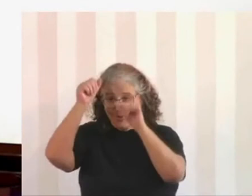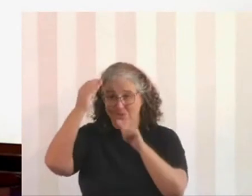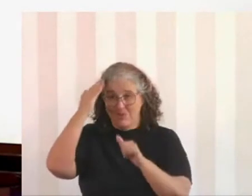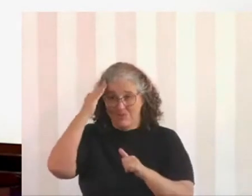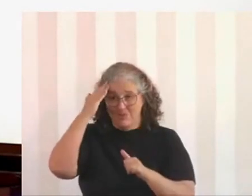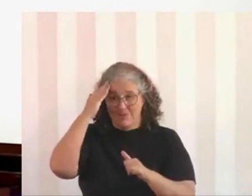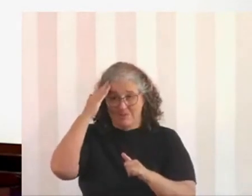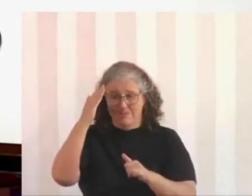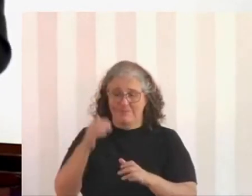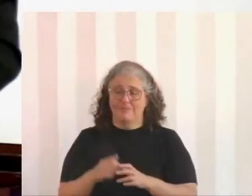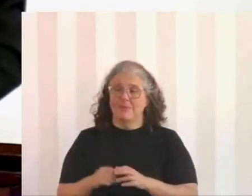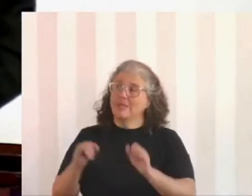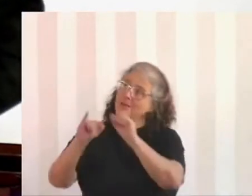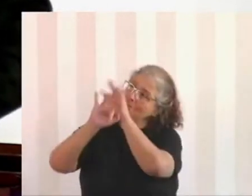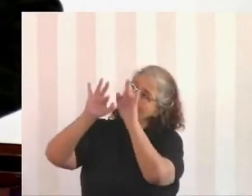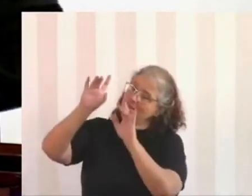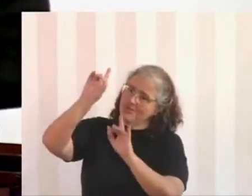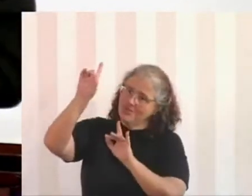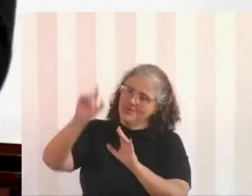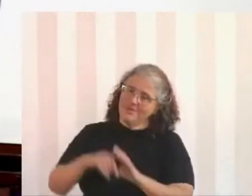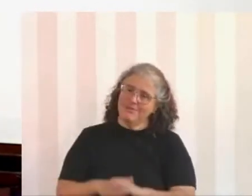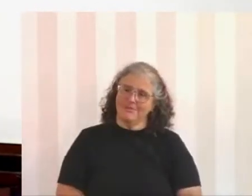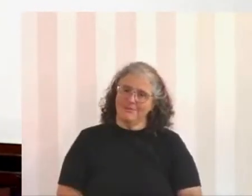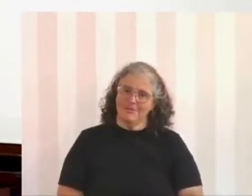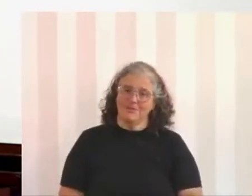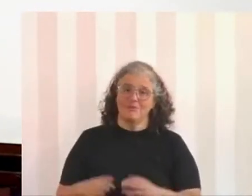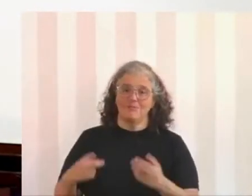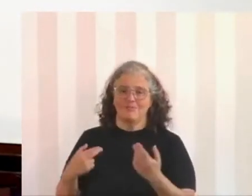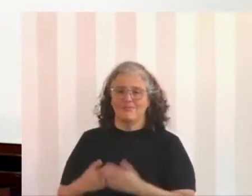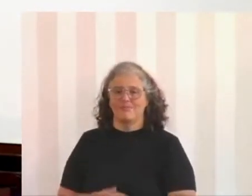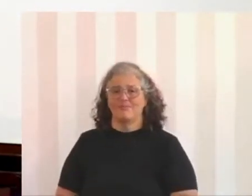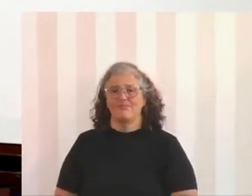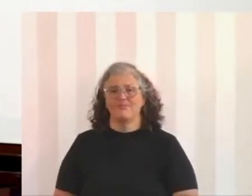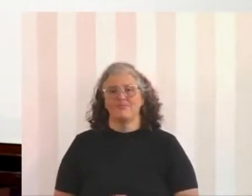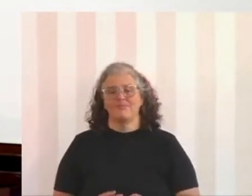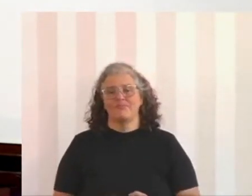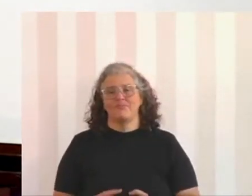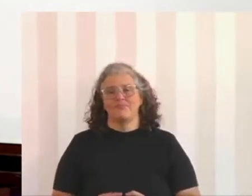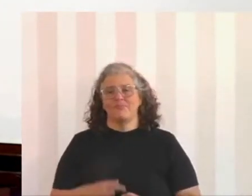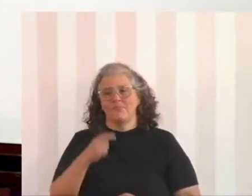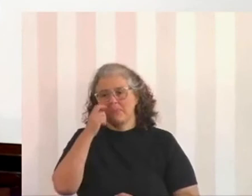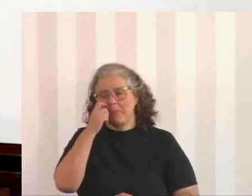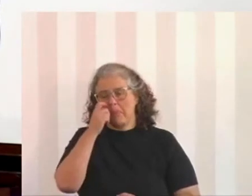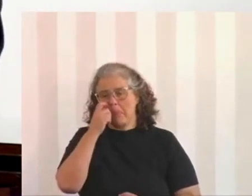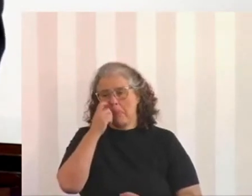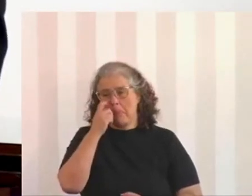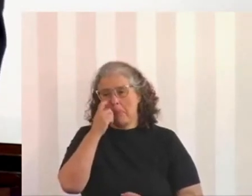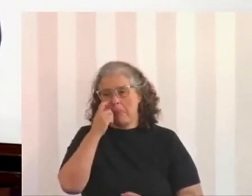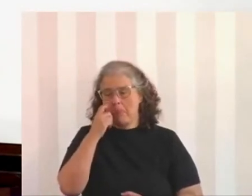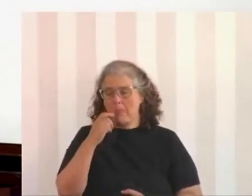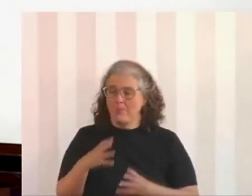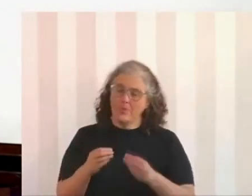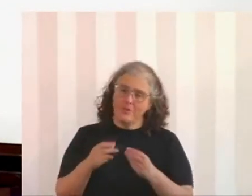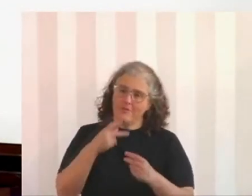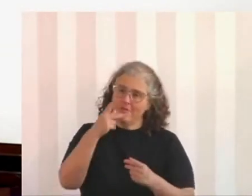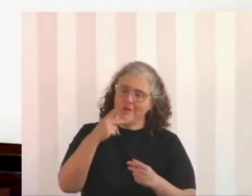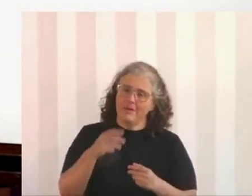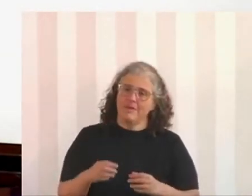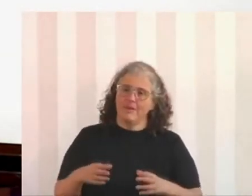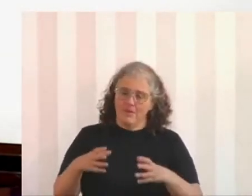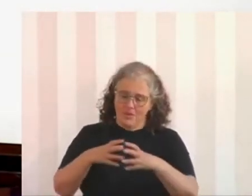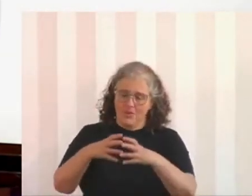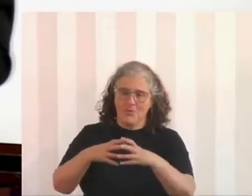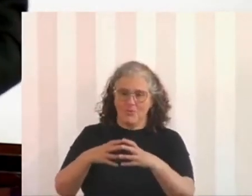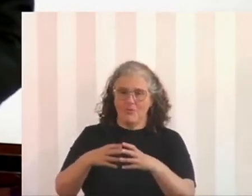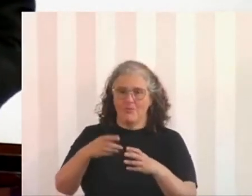por fim, nós temos falado muito sobre PGs. Vou dar uma puxada aqui agora no PG. Muito sobre PG. O nosso sonho é